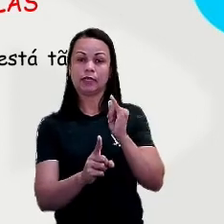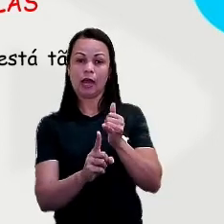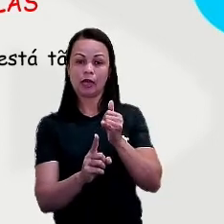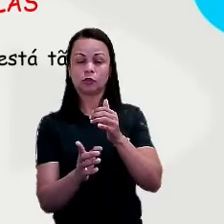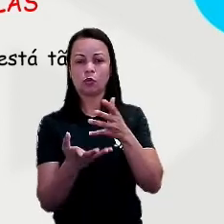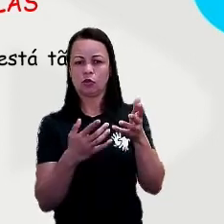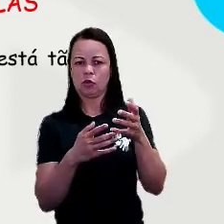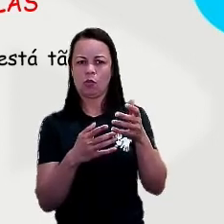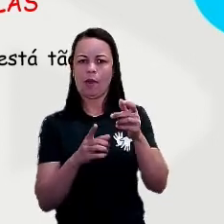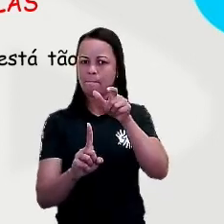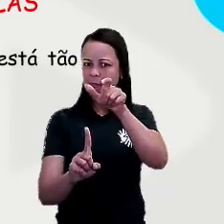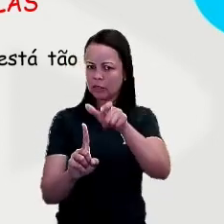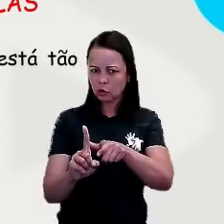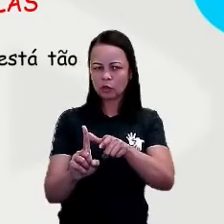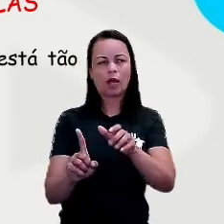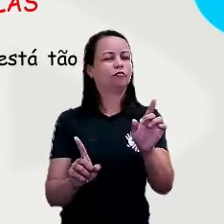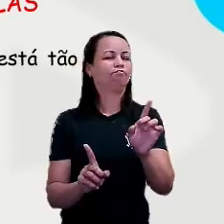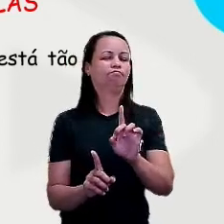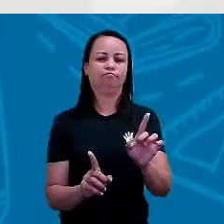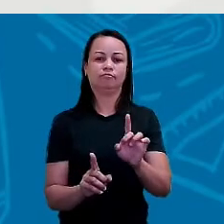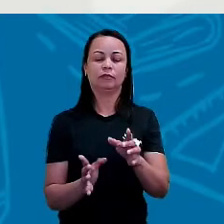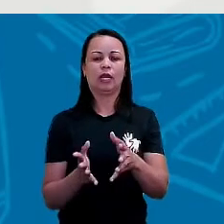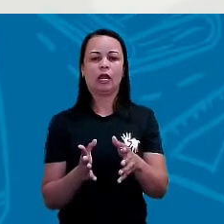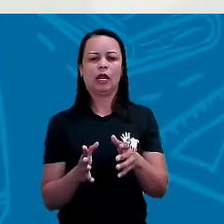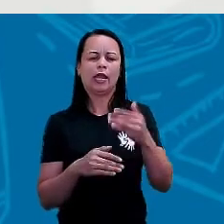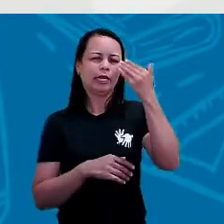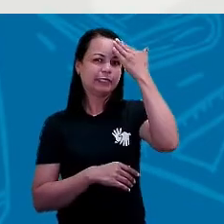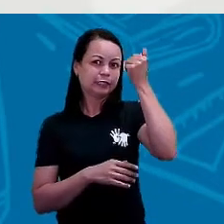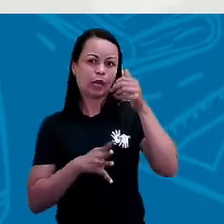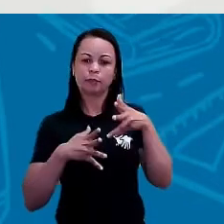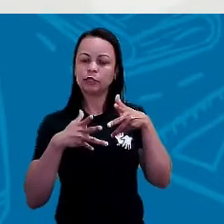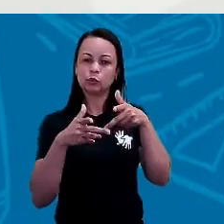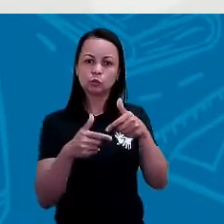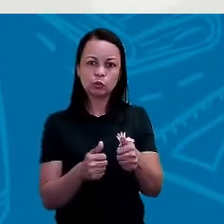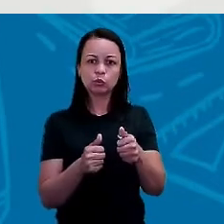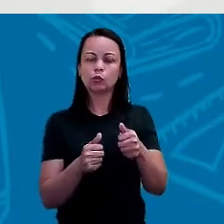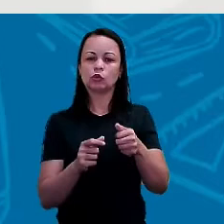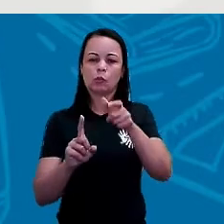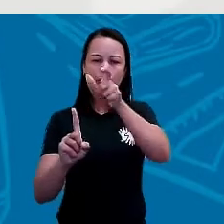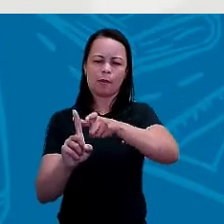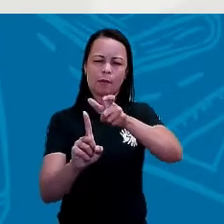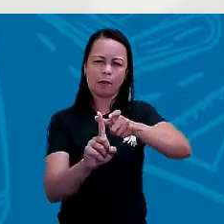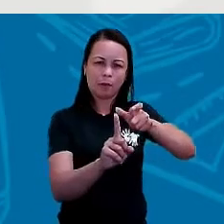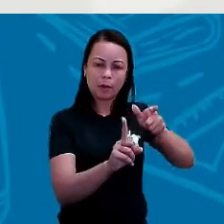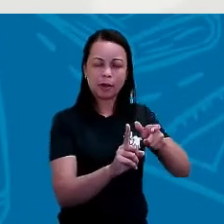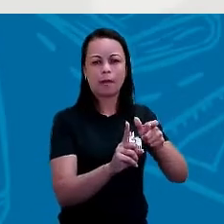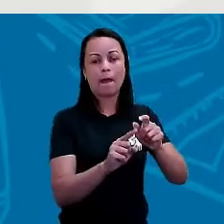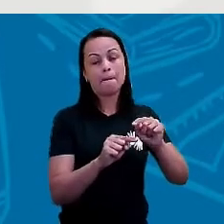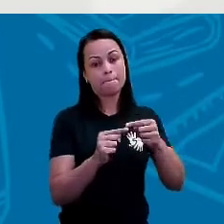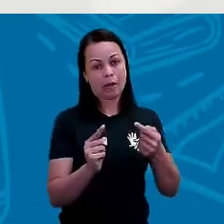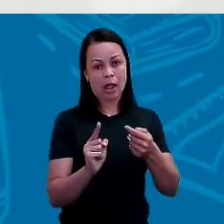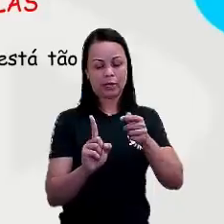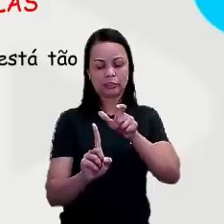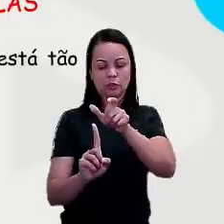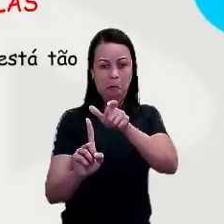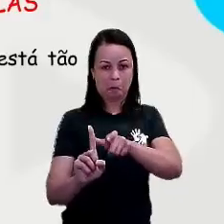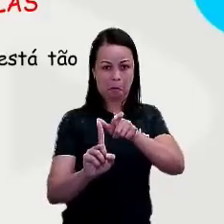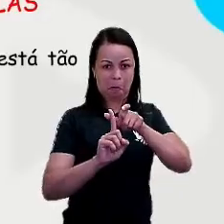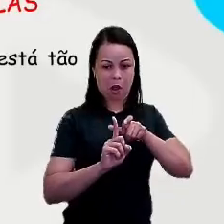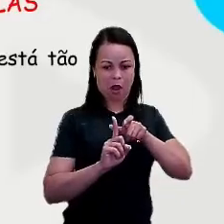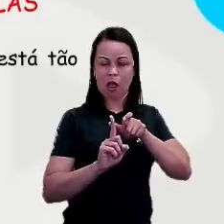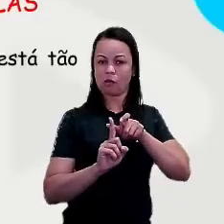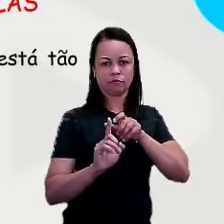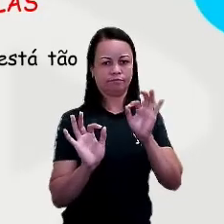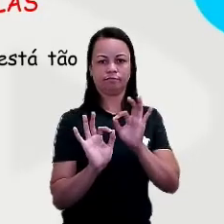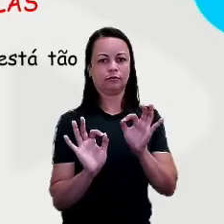um dos personagens aí. Então, assim, apesar dele saber tudo sobre as personagens, ele não é um dos personagens. Então, ó, o